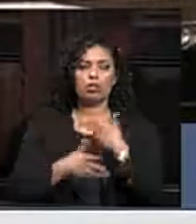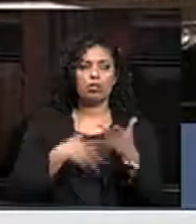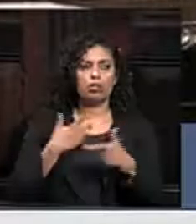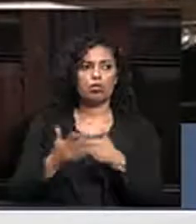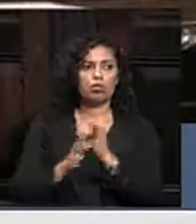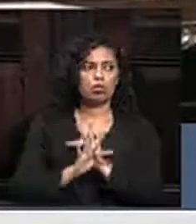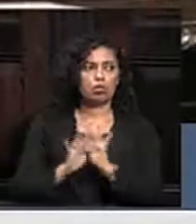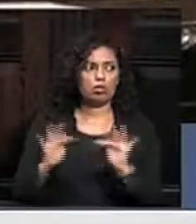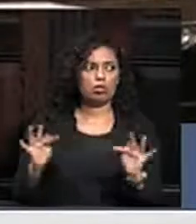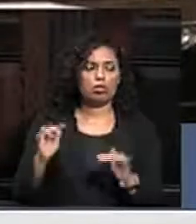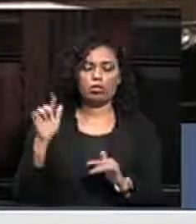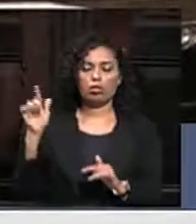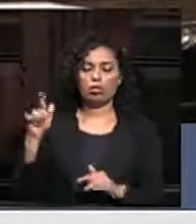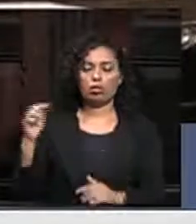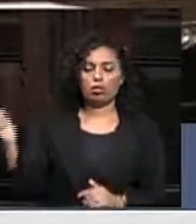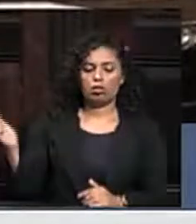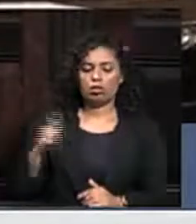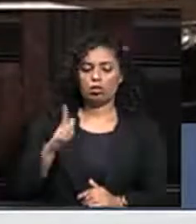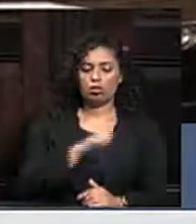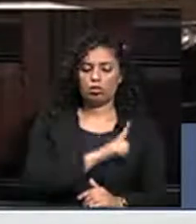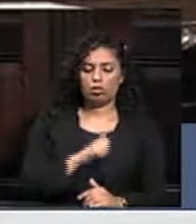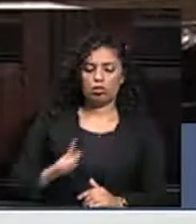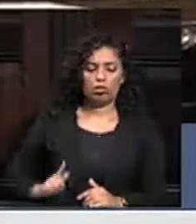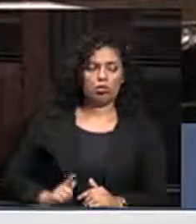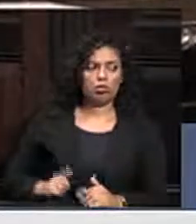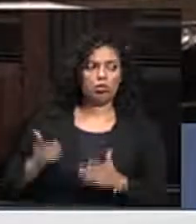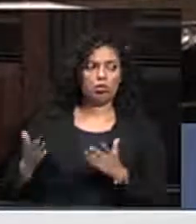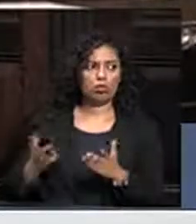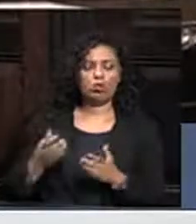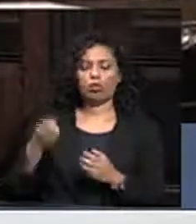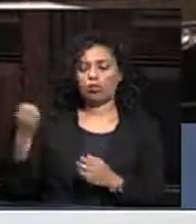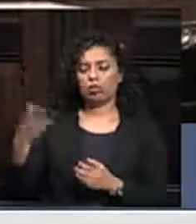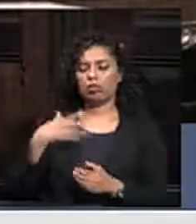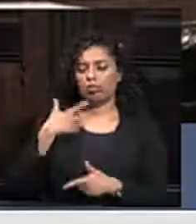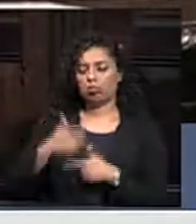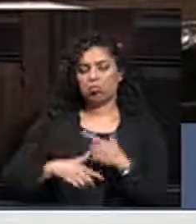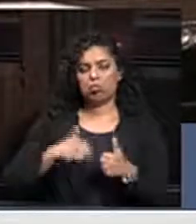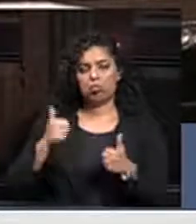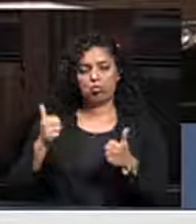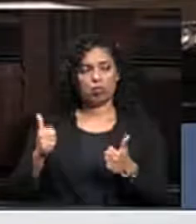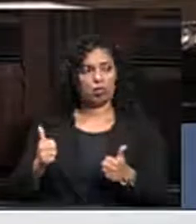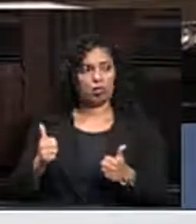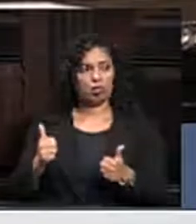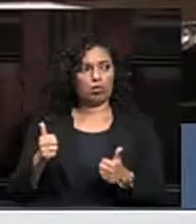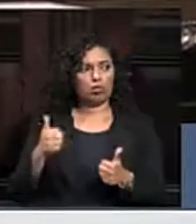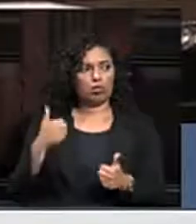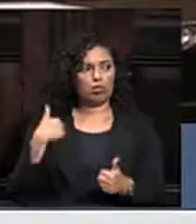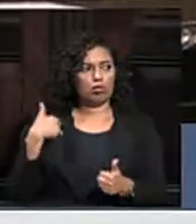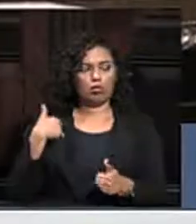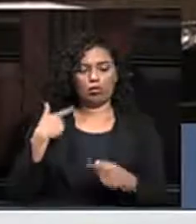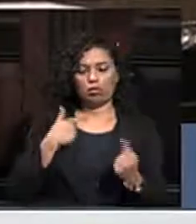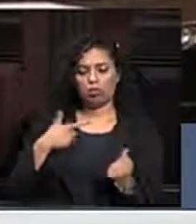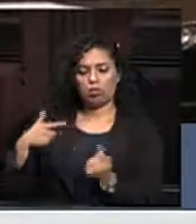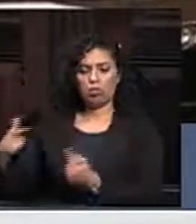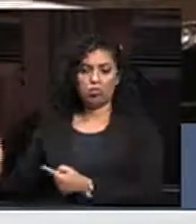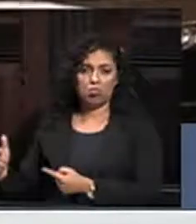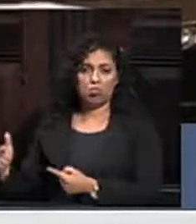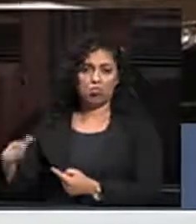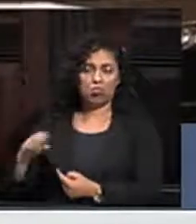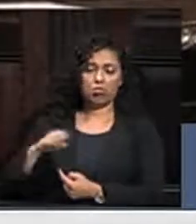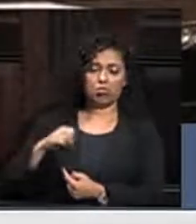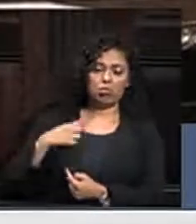novo governador que desejo a ele muito boa sorte, que não me posiciono nem a favor nem